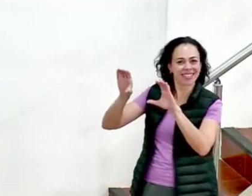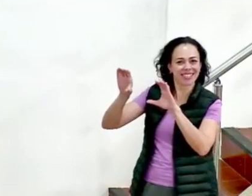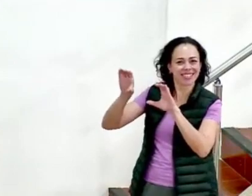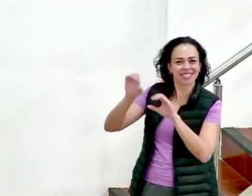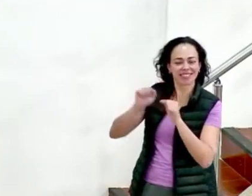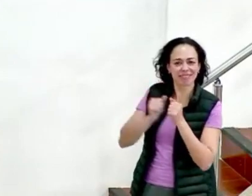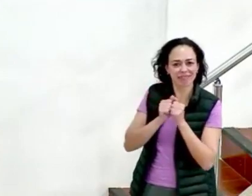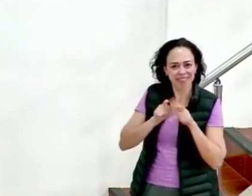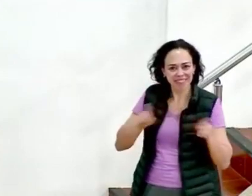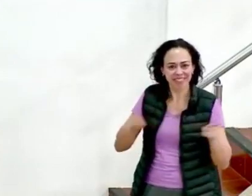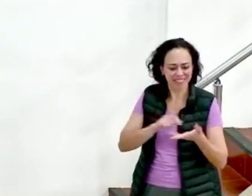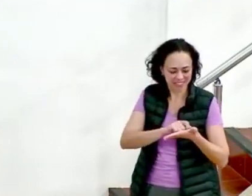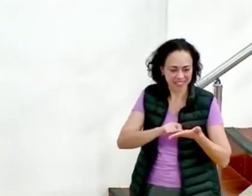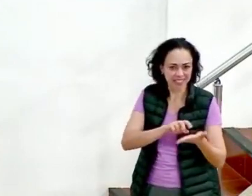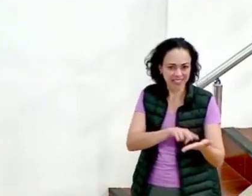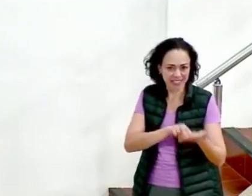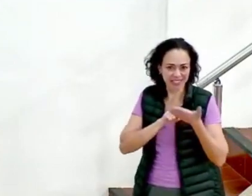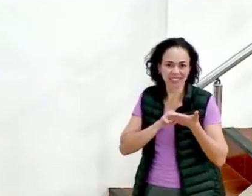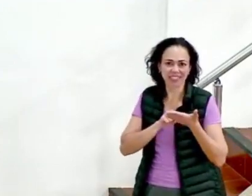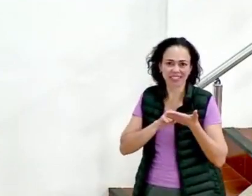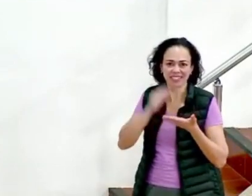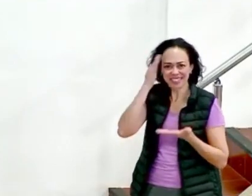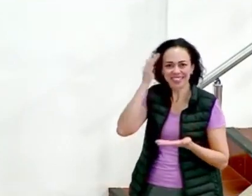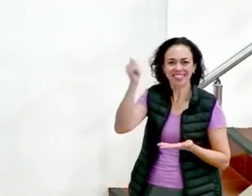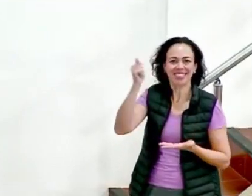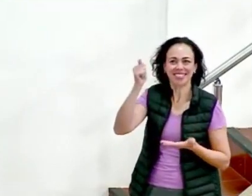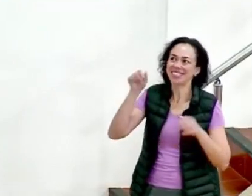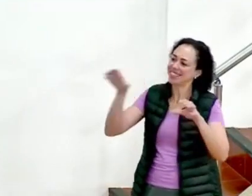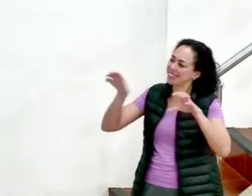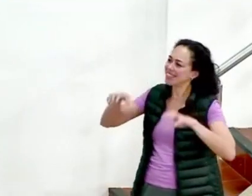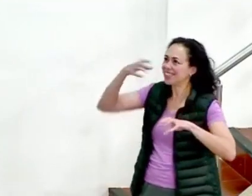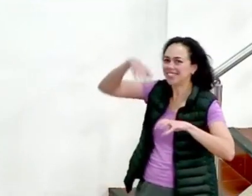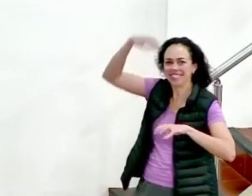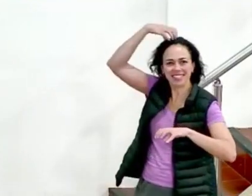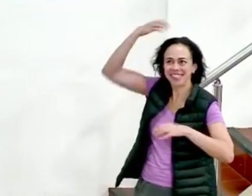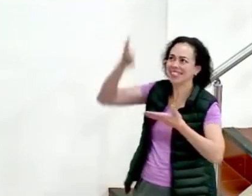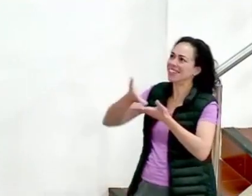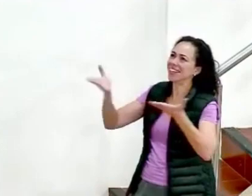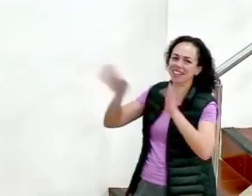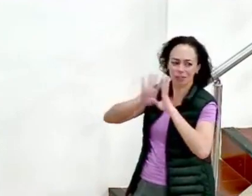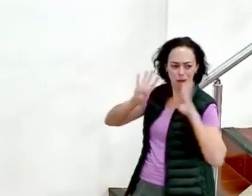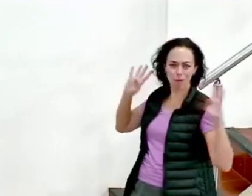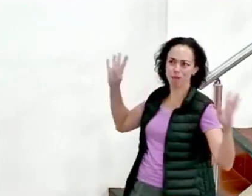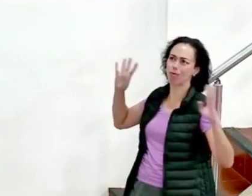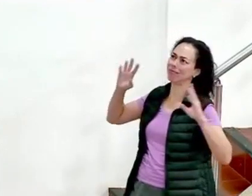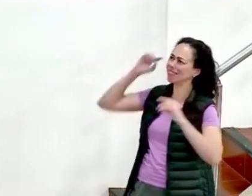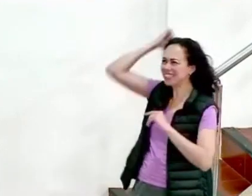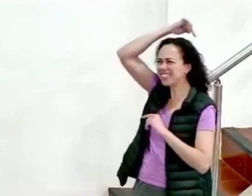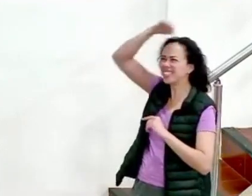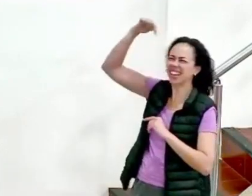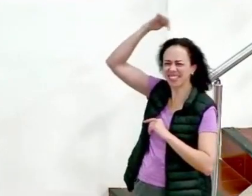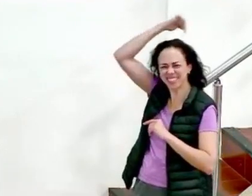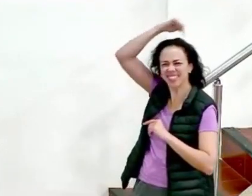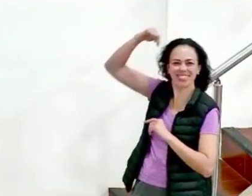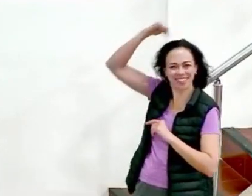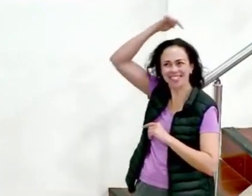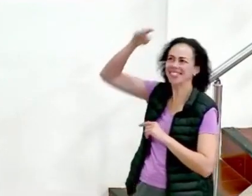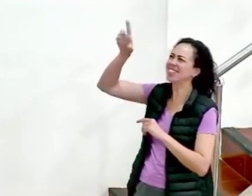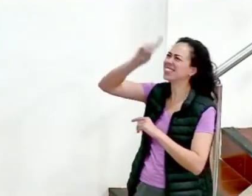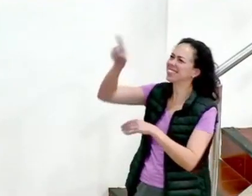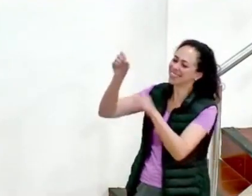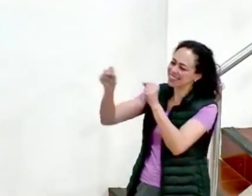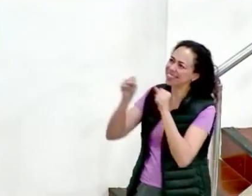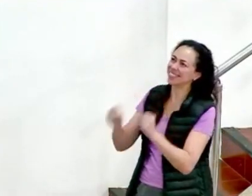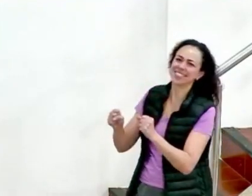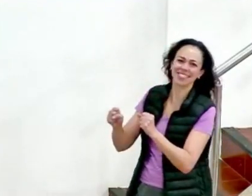para nós, diante do trono. Santo, santo, santo é o Senhor Todo-Poderoso.